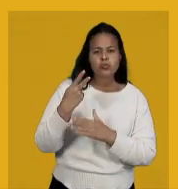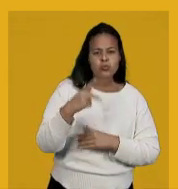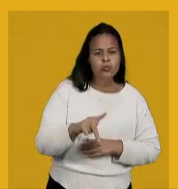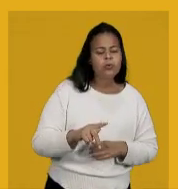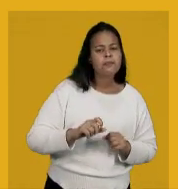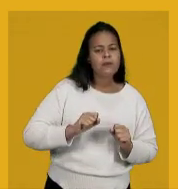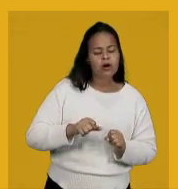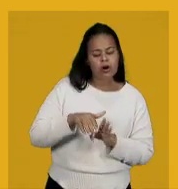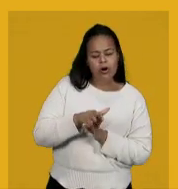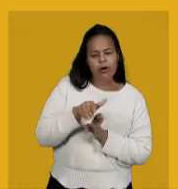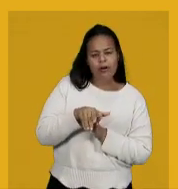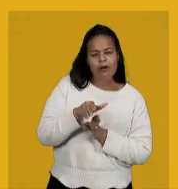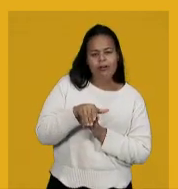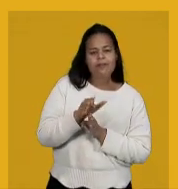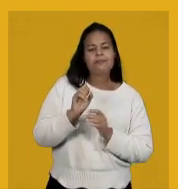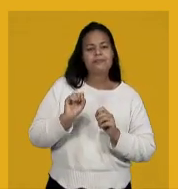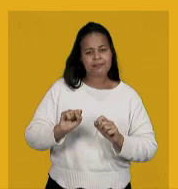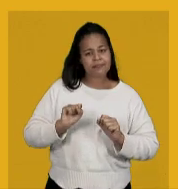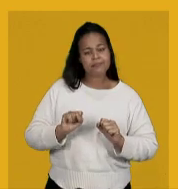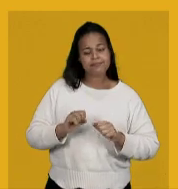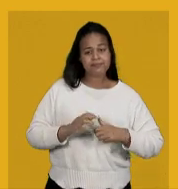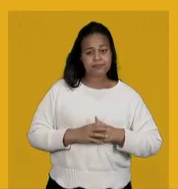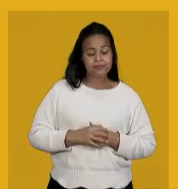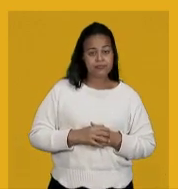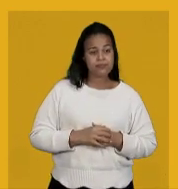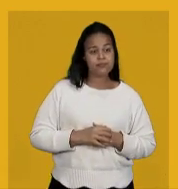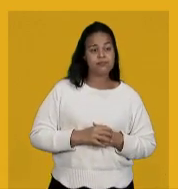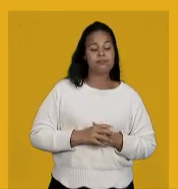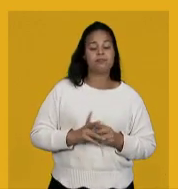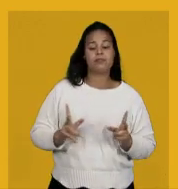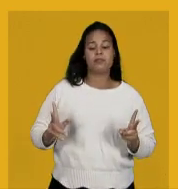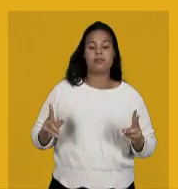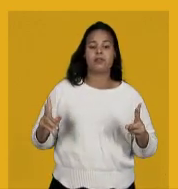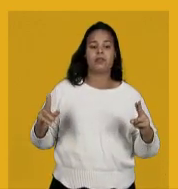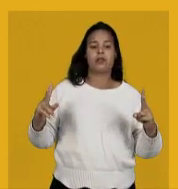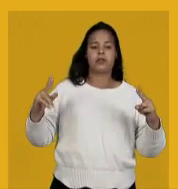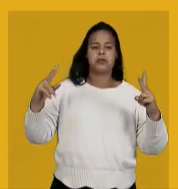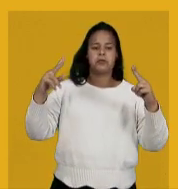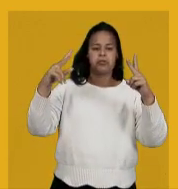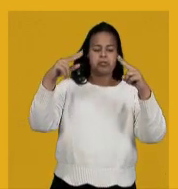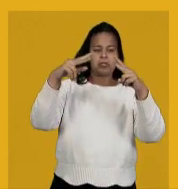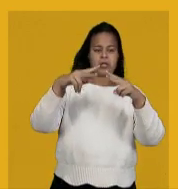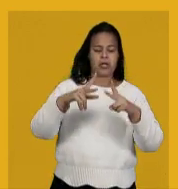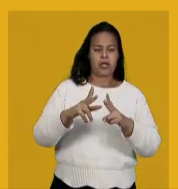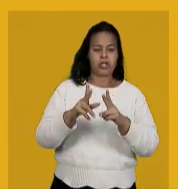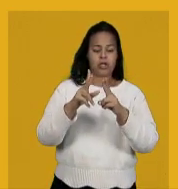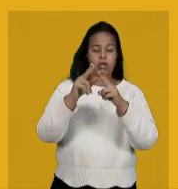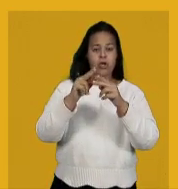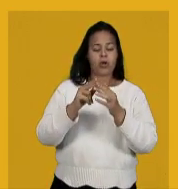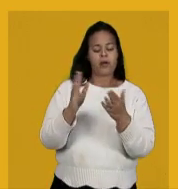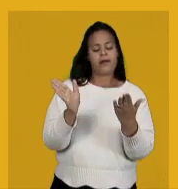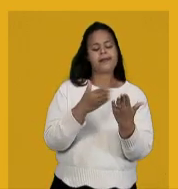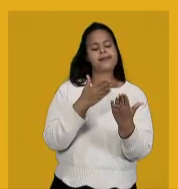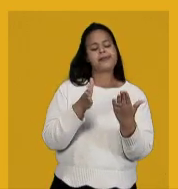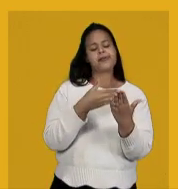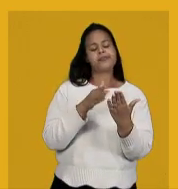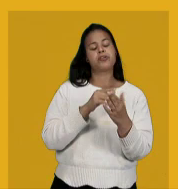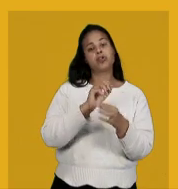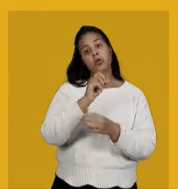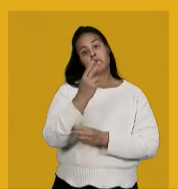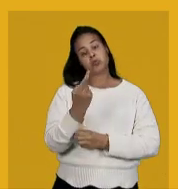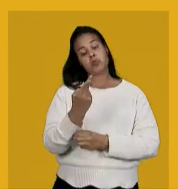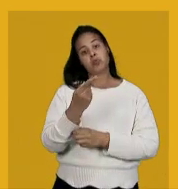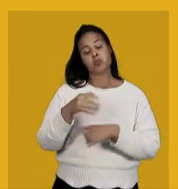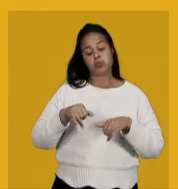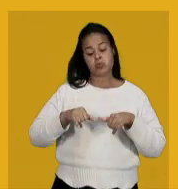É uma dinâmica assim. Você vai recortar de revista ou aqueles encartes que vem em supermercado,